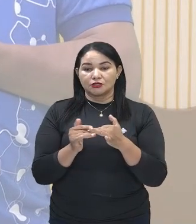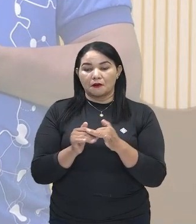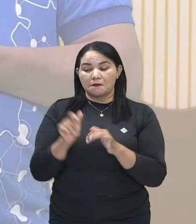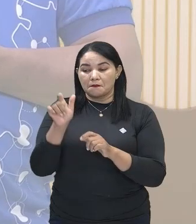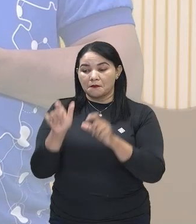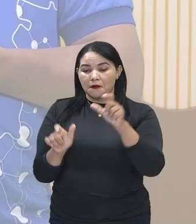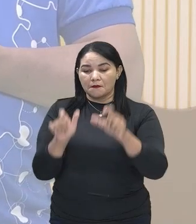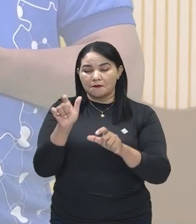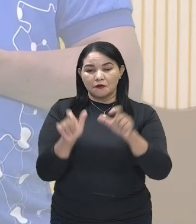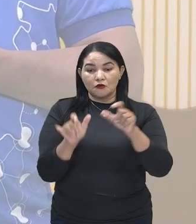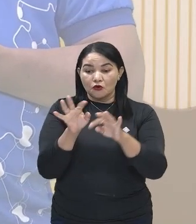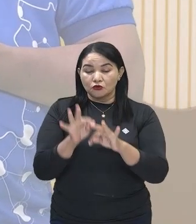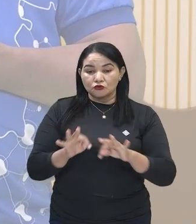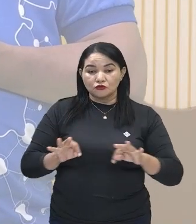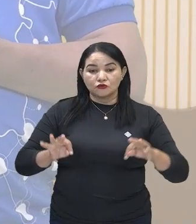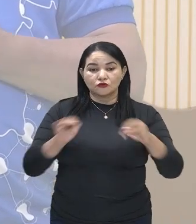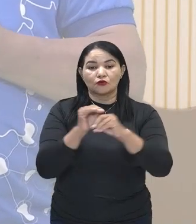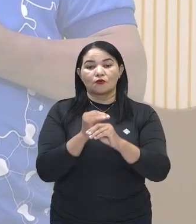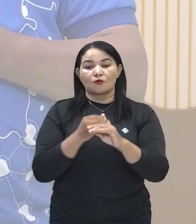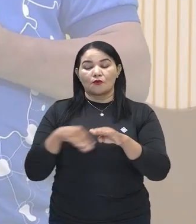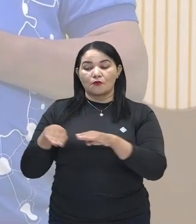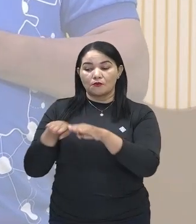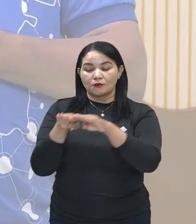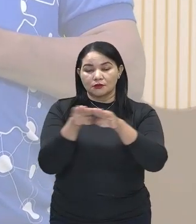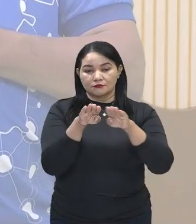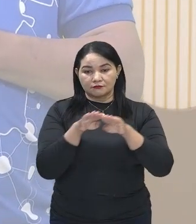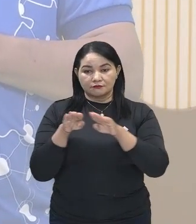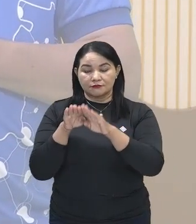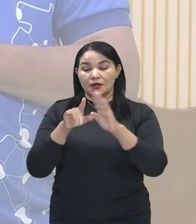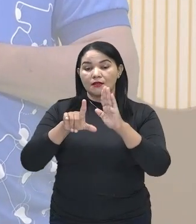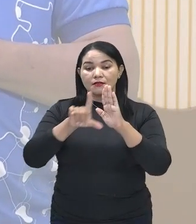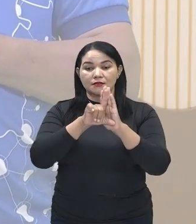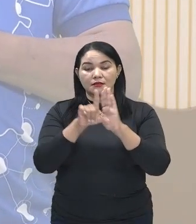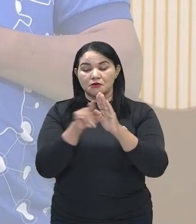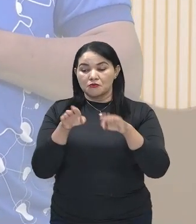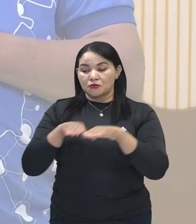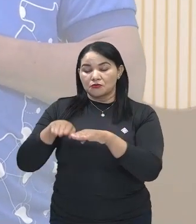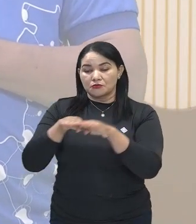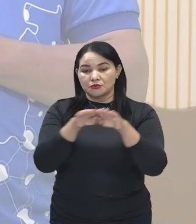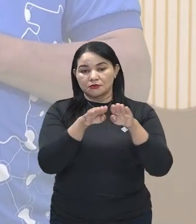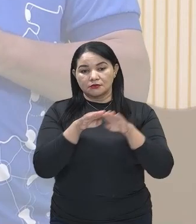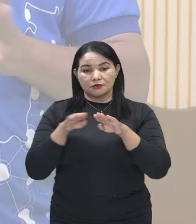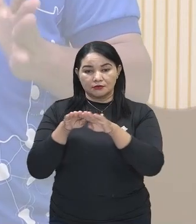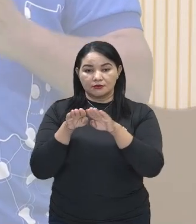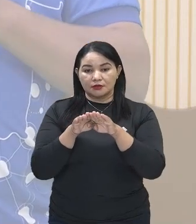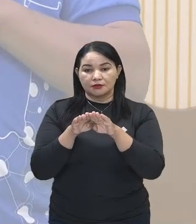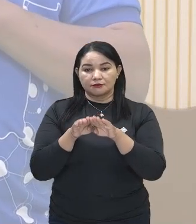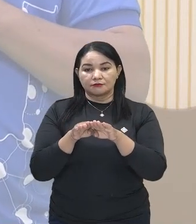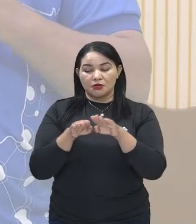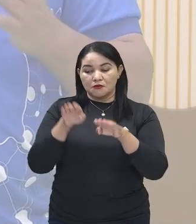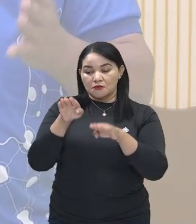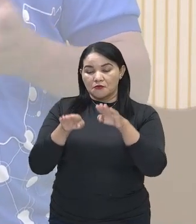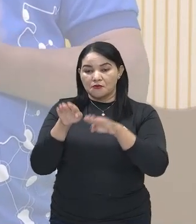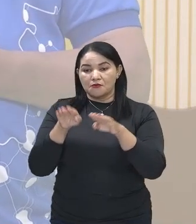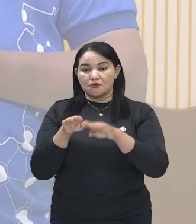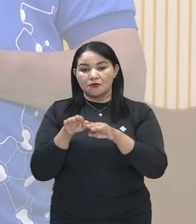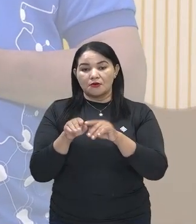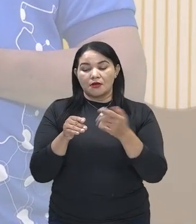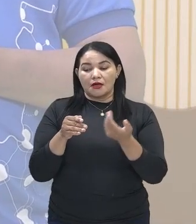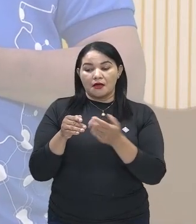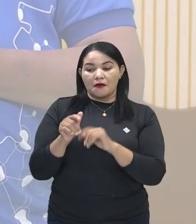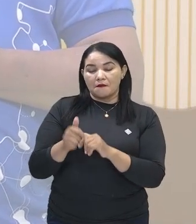são iguais perante a lei, né? Sem distinção de nada, de qualquer